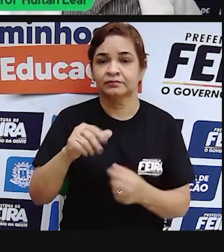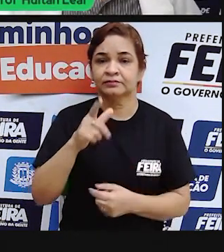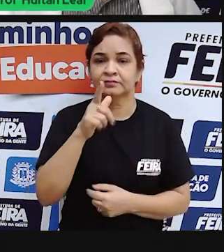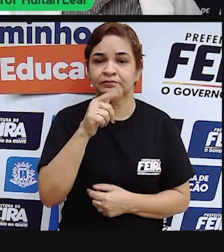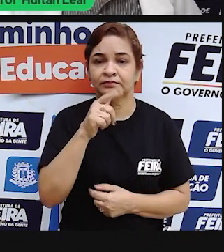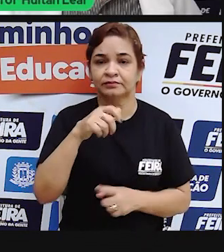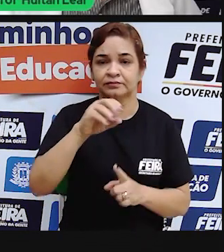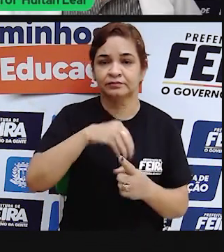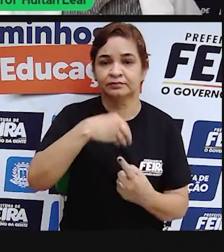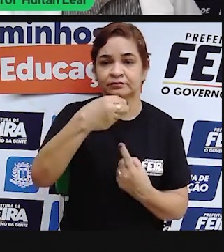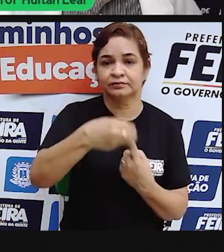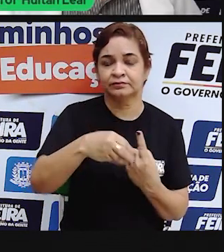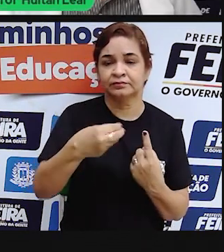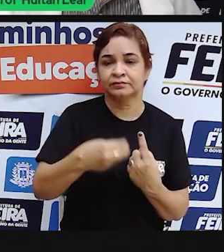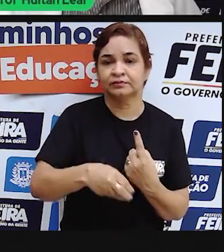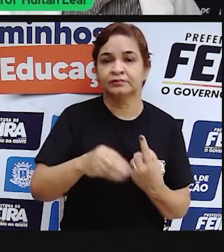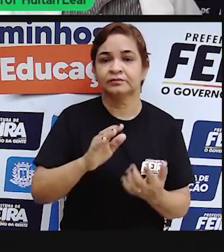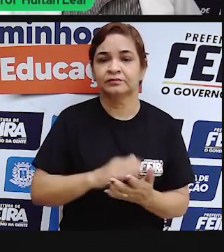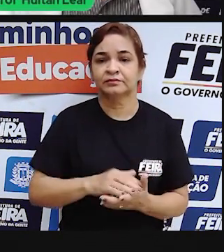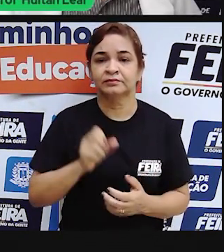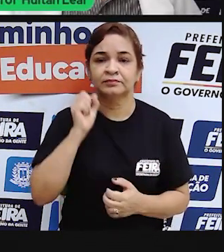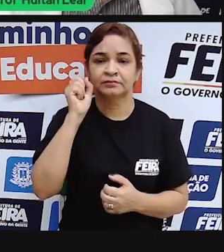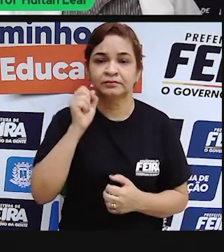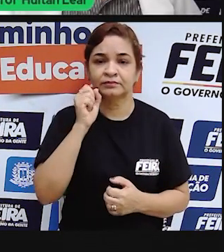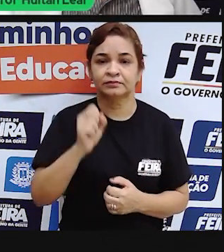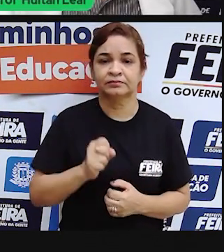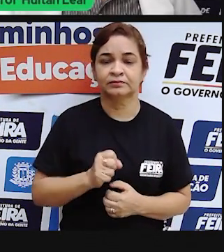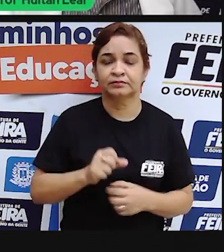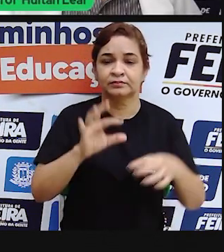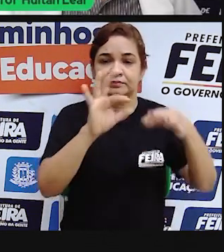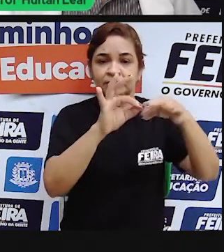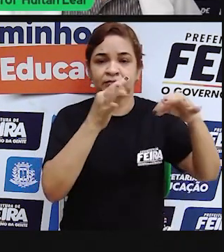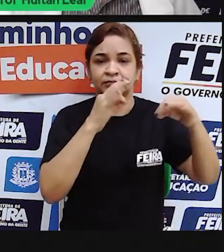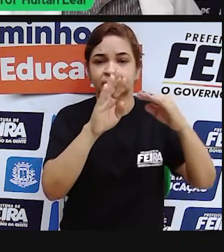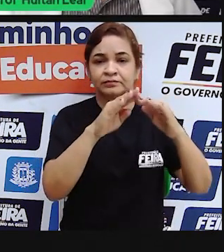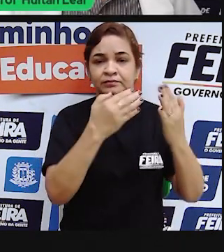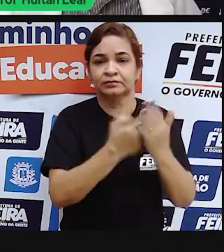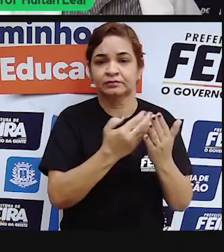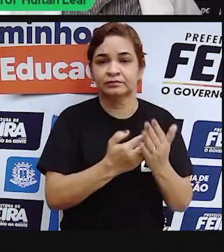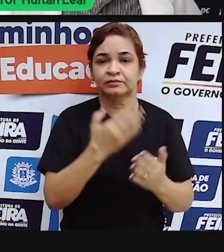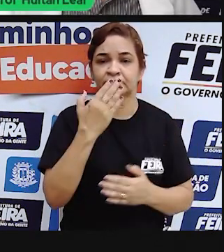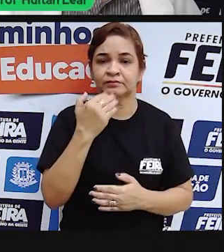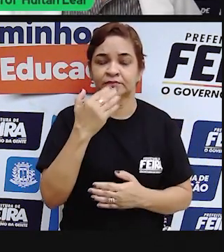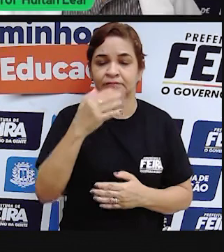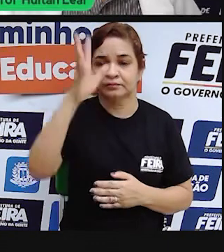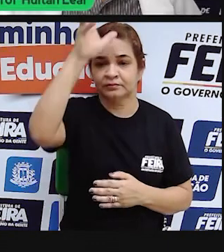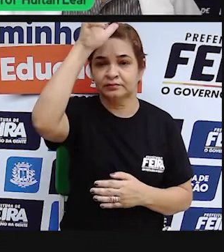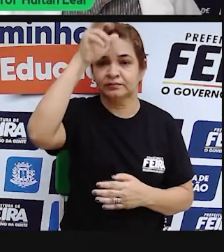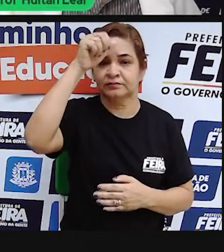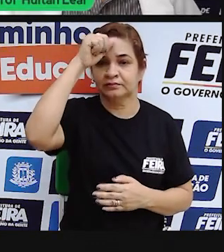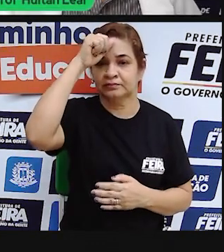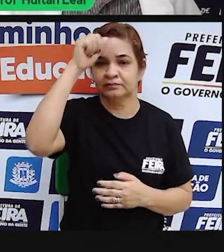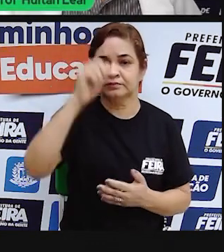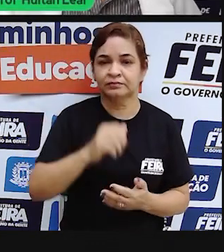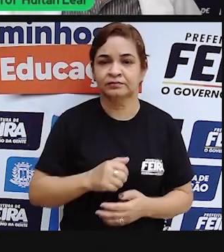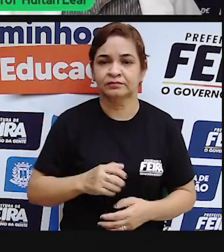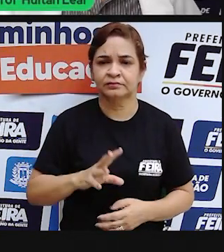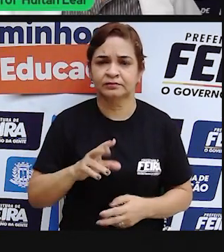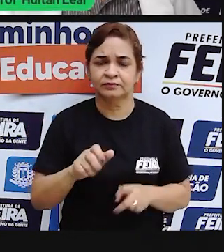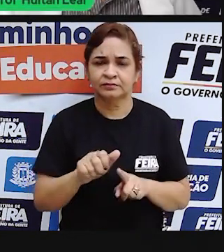água, banana, granola, suco, uva, escola, almoço, frango,